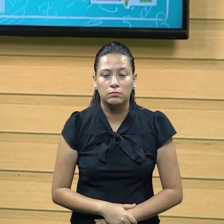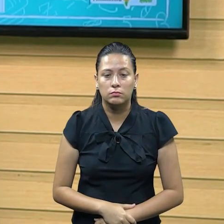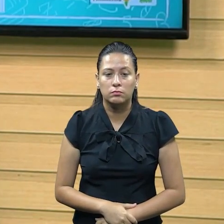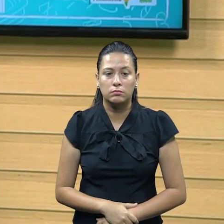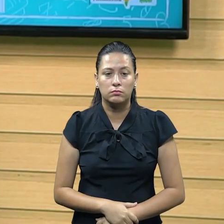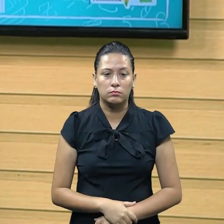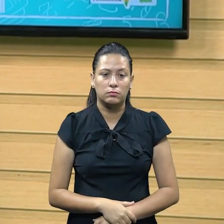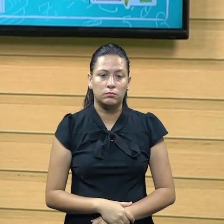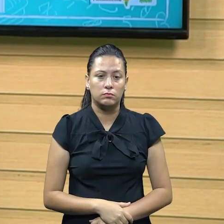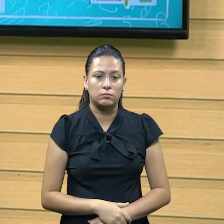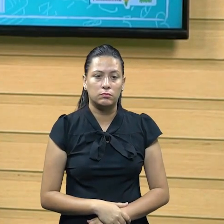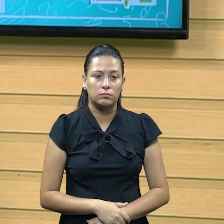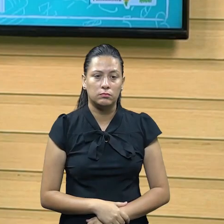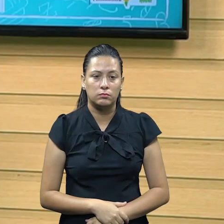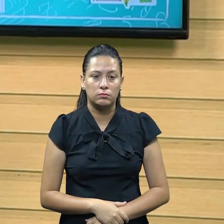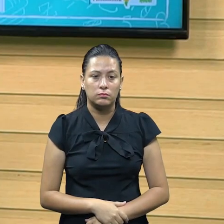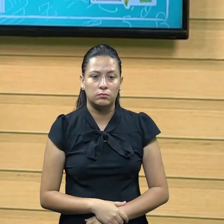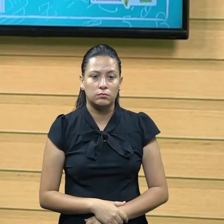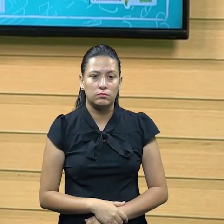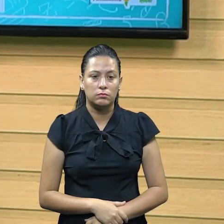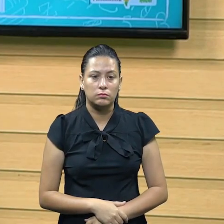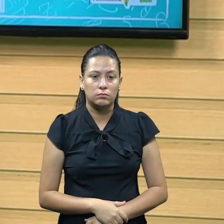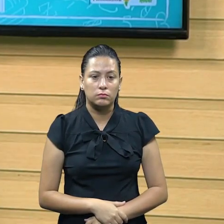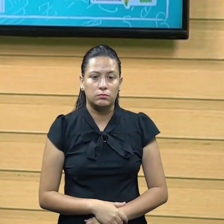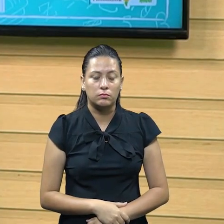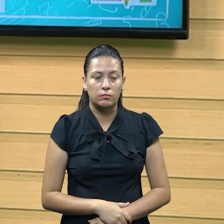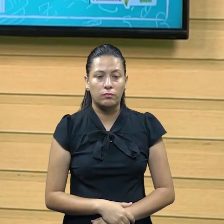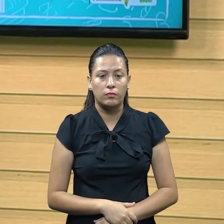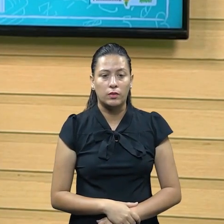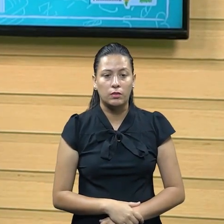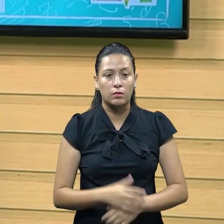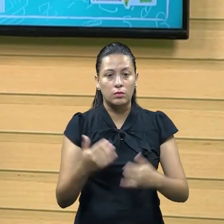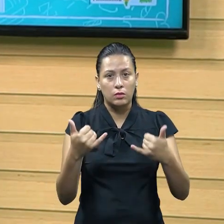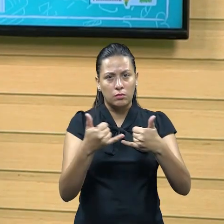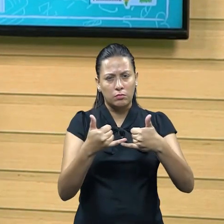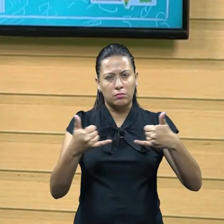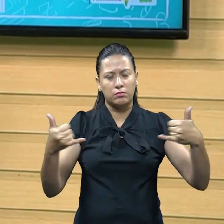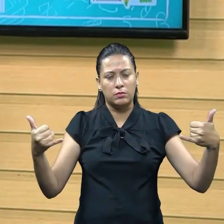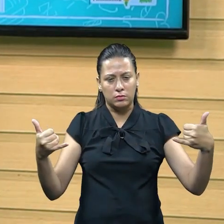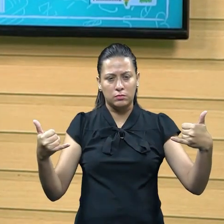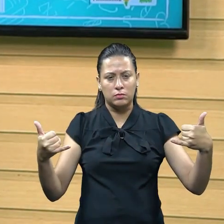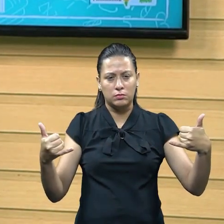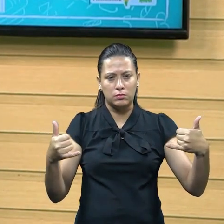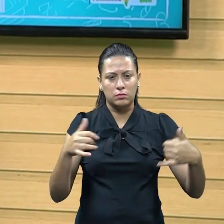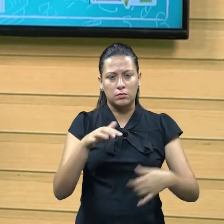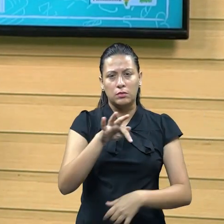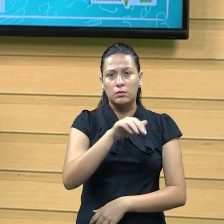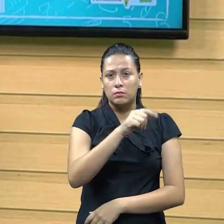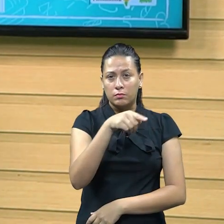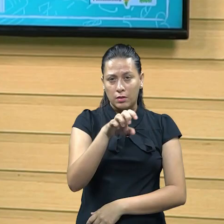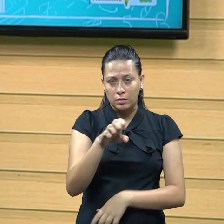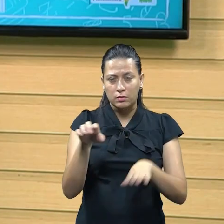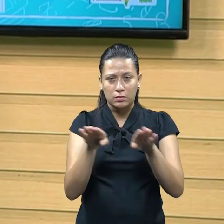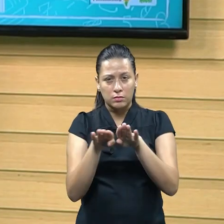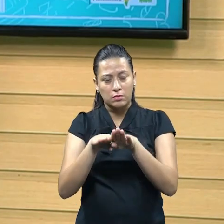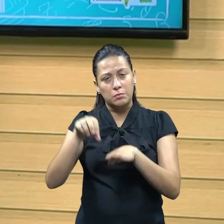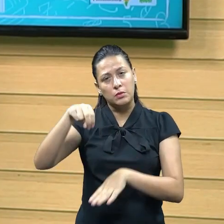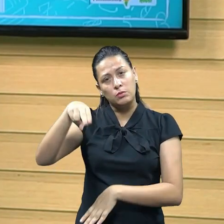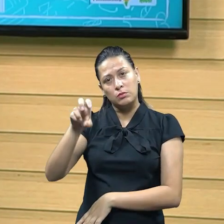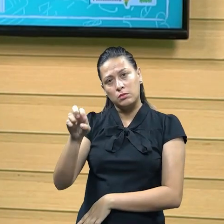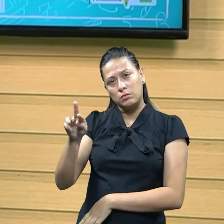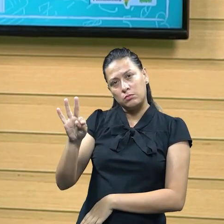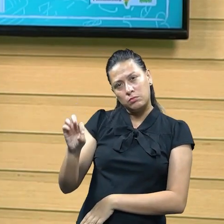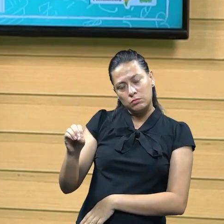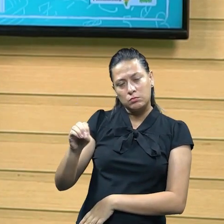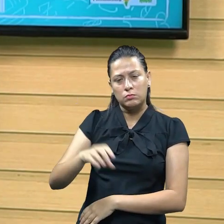potencial. Então, por isso que quando chega dois fios na sua casa, chega o fase e chega o neutro. O